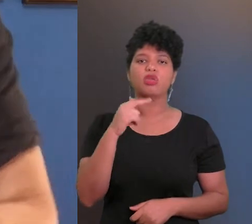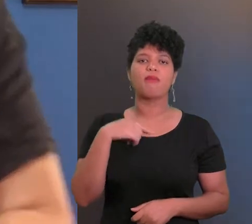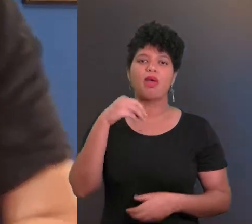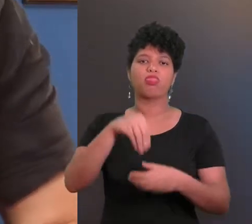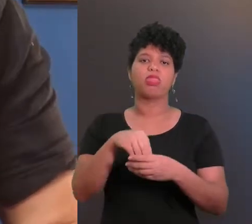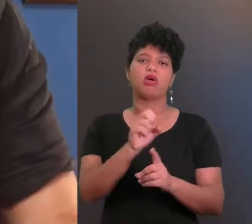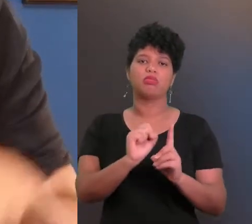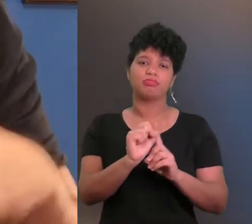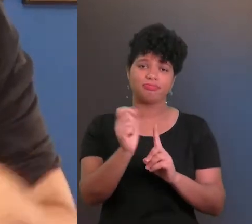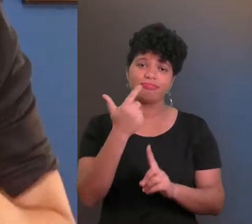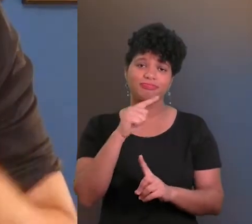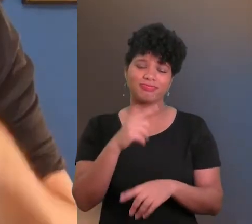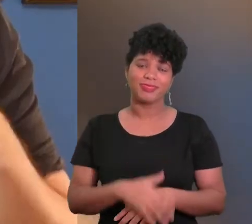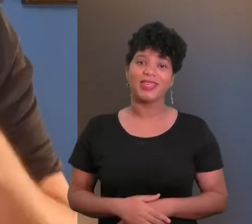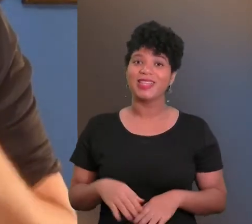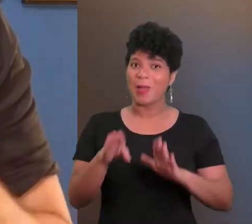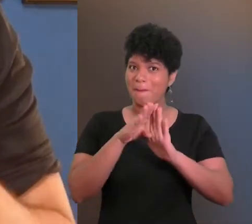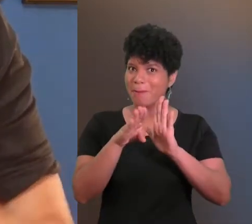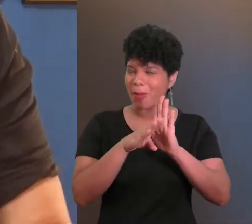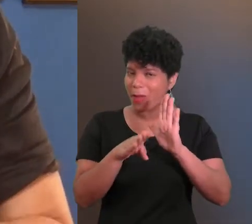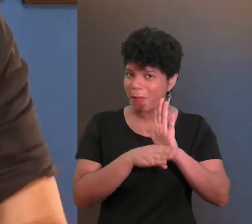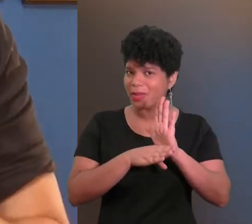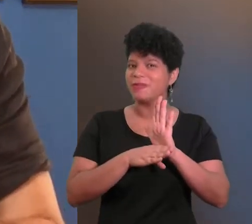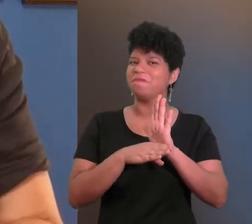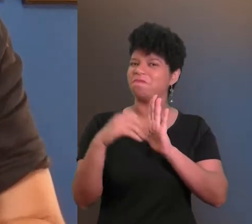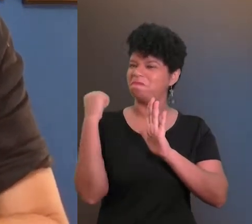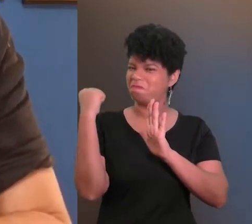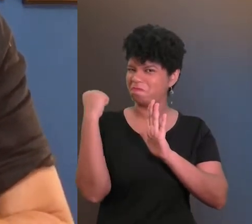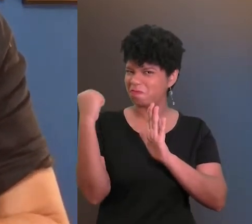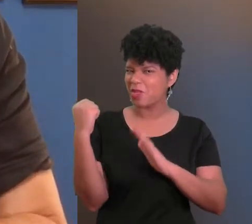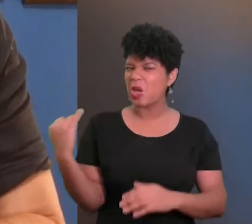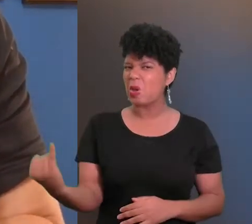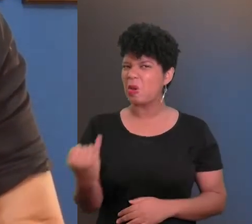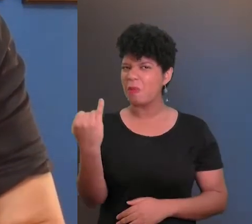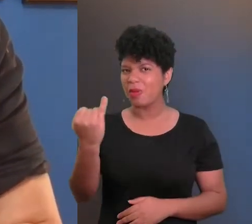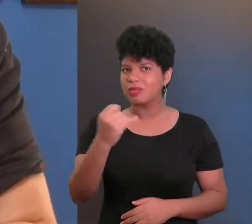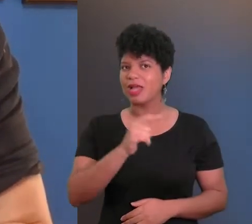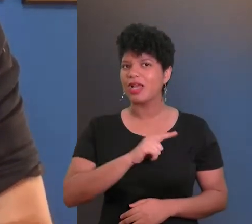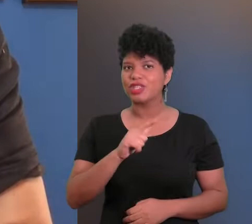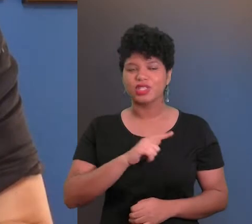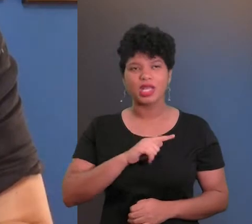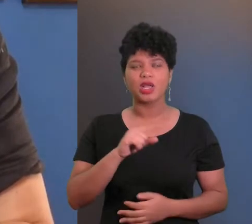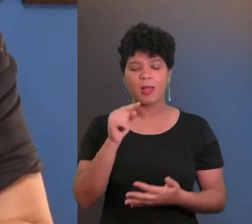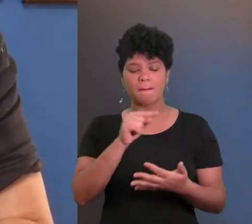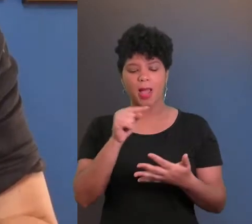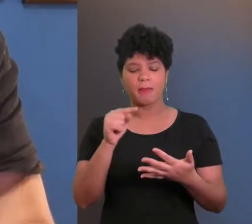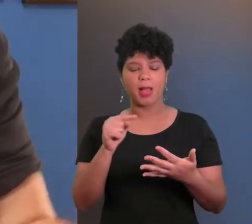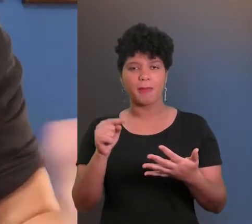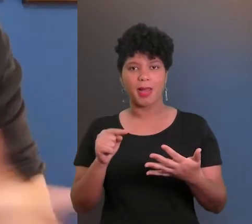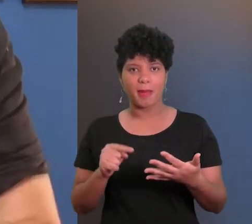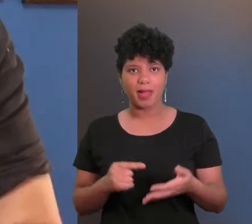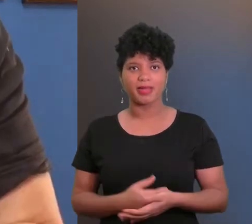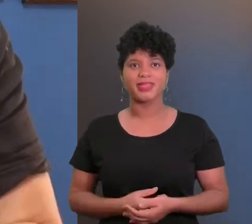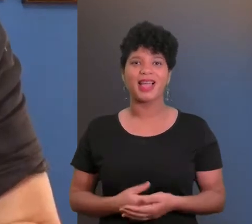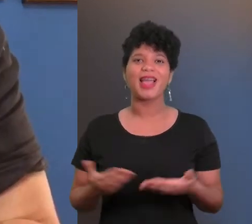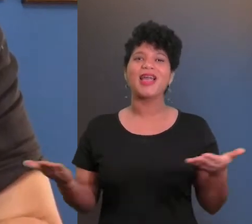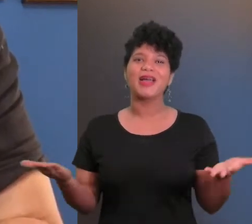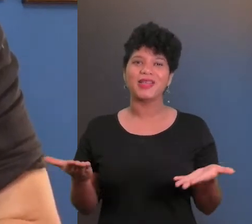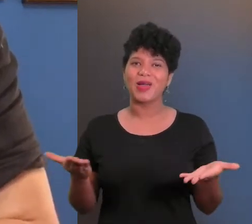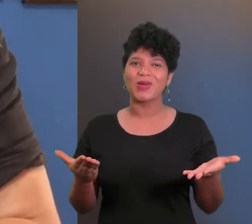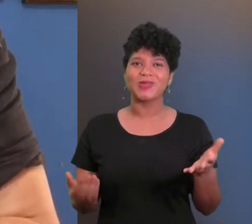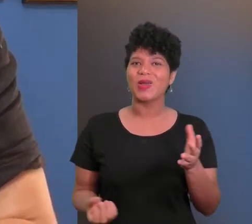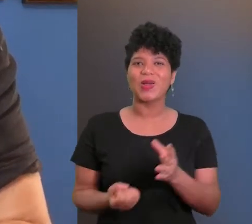sociedade. É uma programação bastante potente em todos os segmentos que ela se propõe. E agora, né, nesse